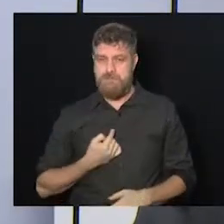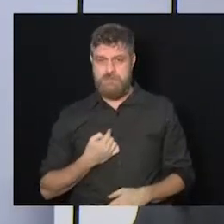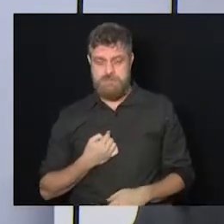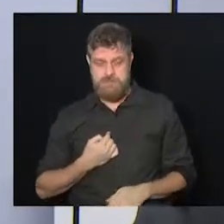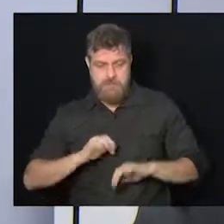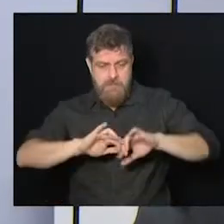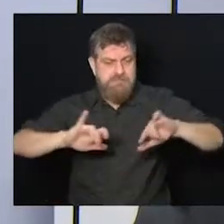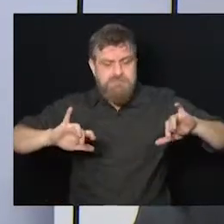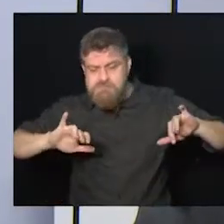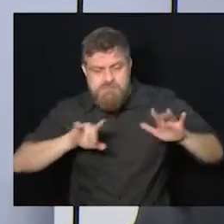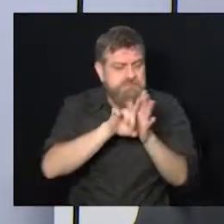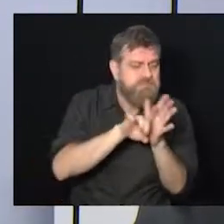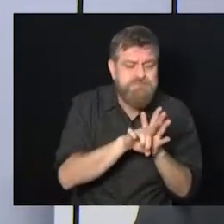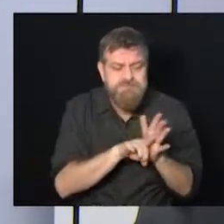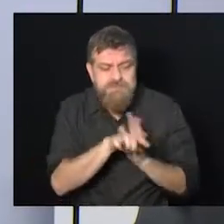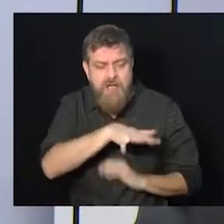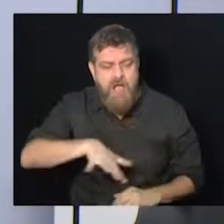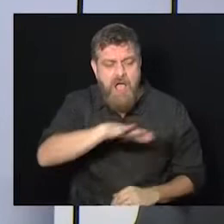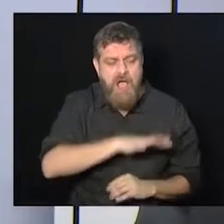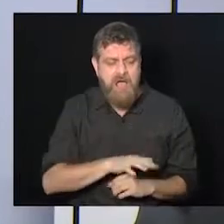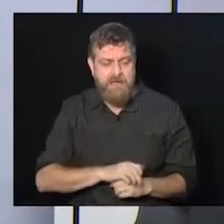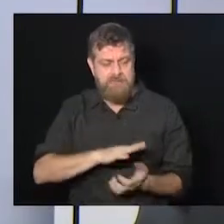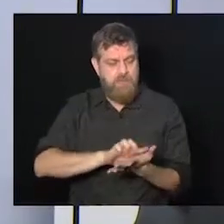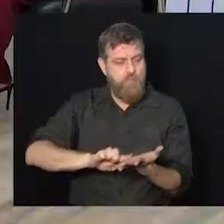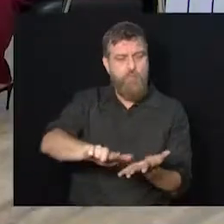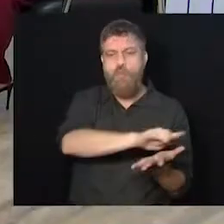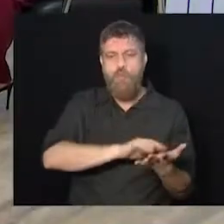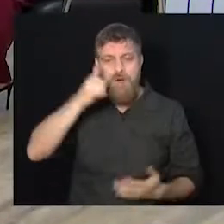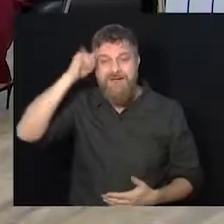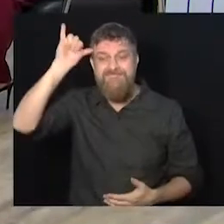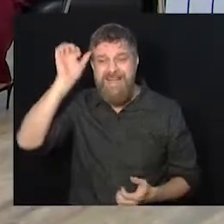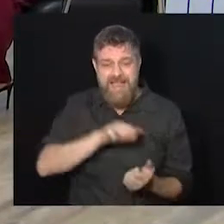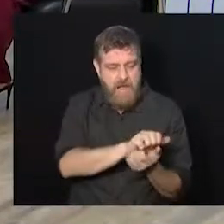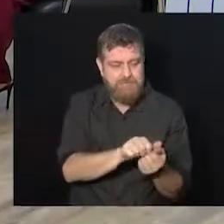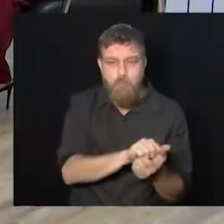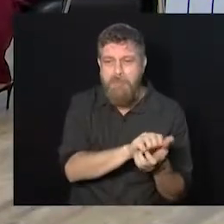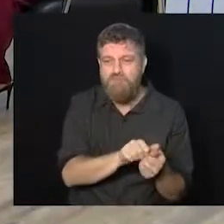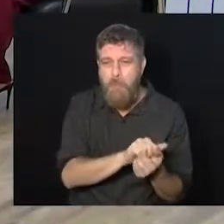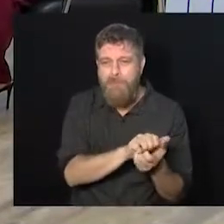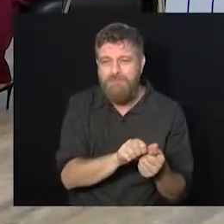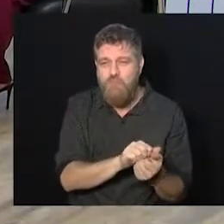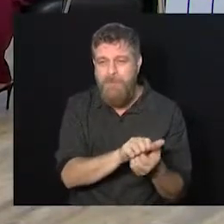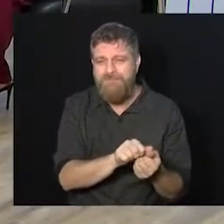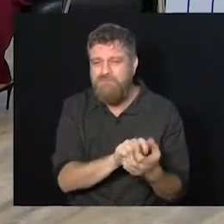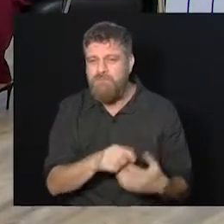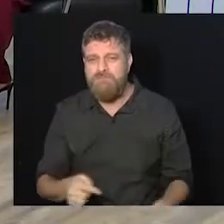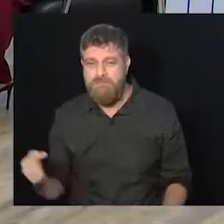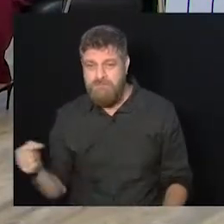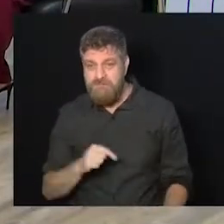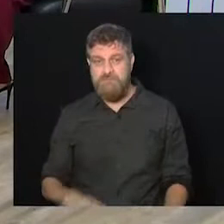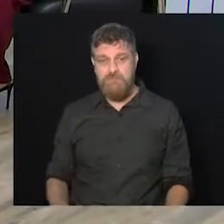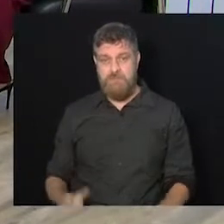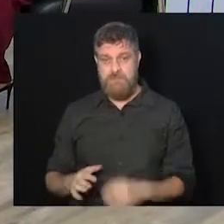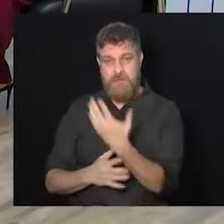mata, especialmente para a pecuária. Inclusive a floresta amazônica, né? A dispersão